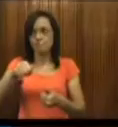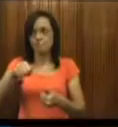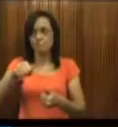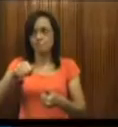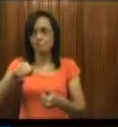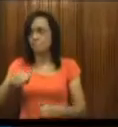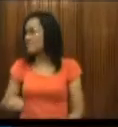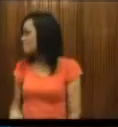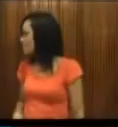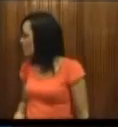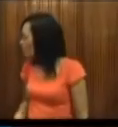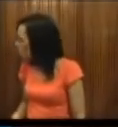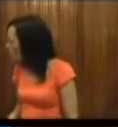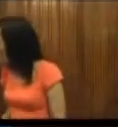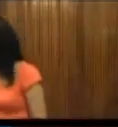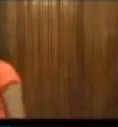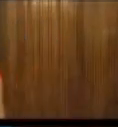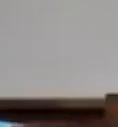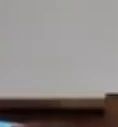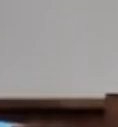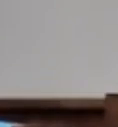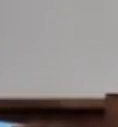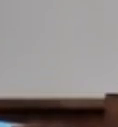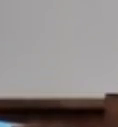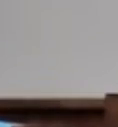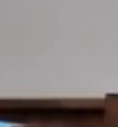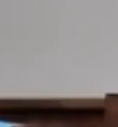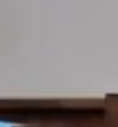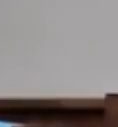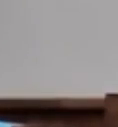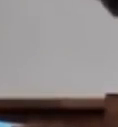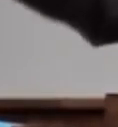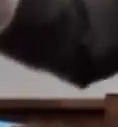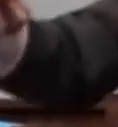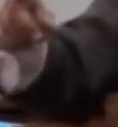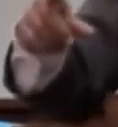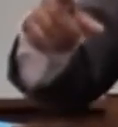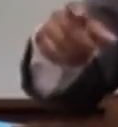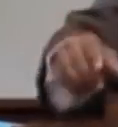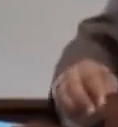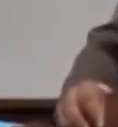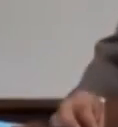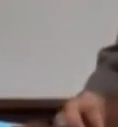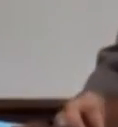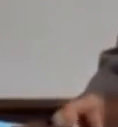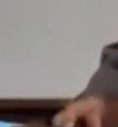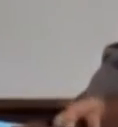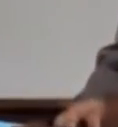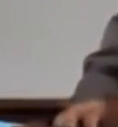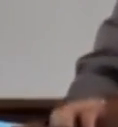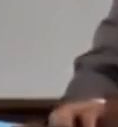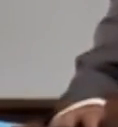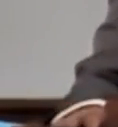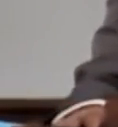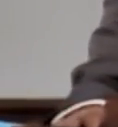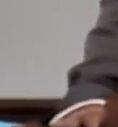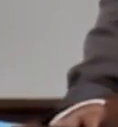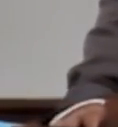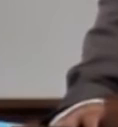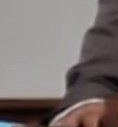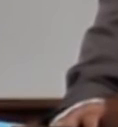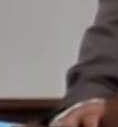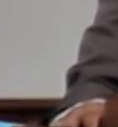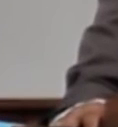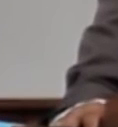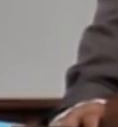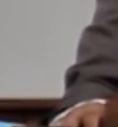na terra, que ter um nome escrito no livro da vida é mais importante do que o estado social que o homem